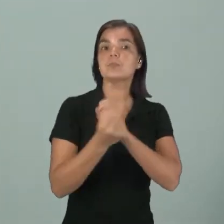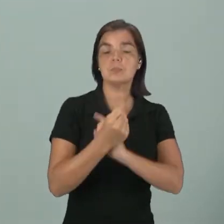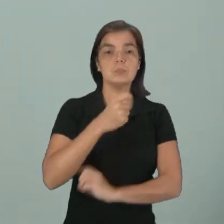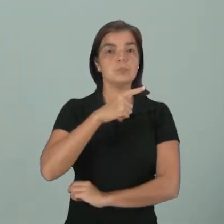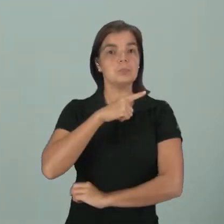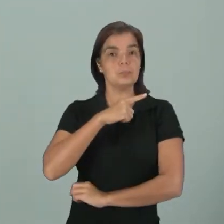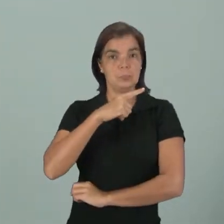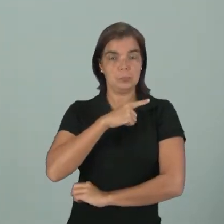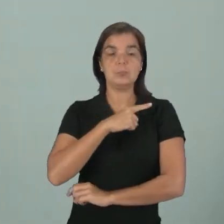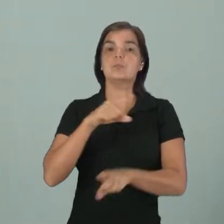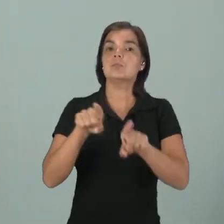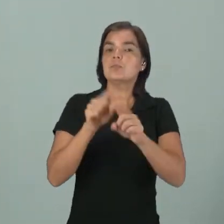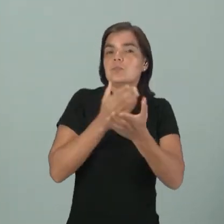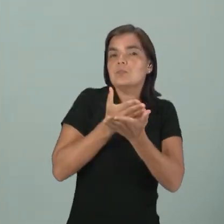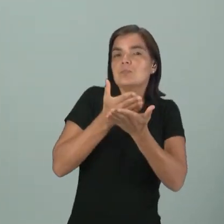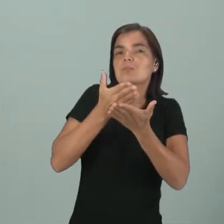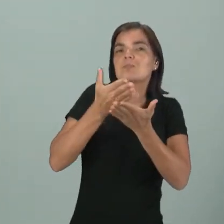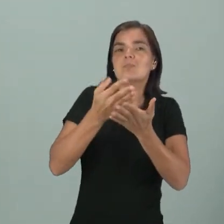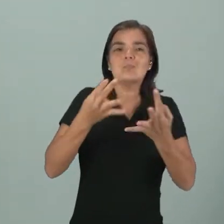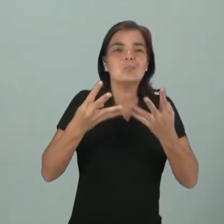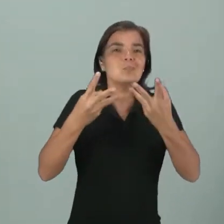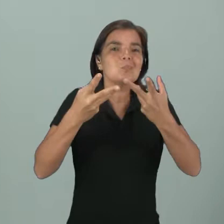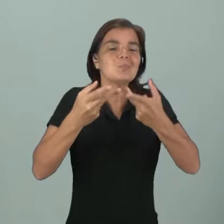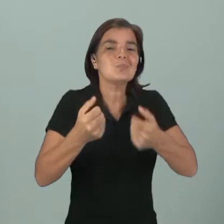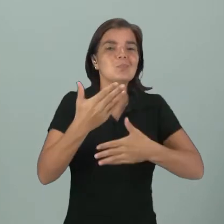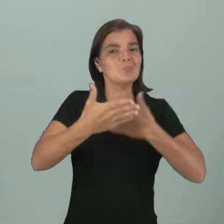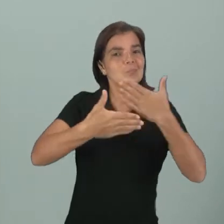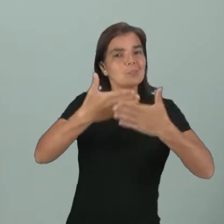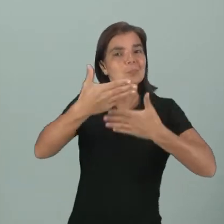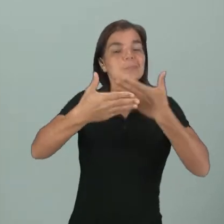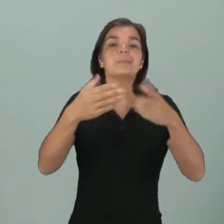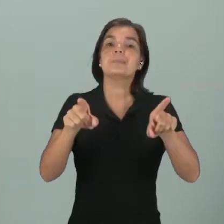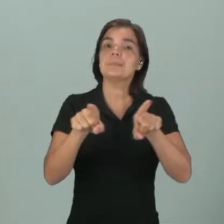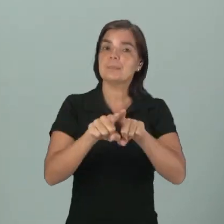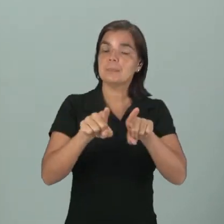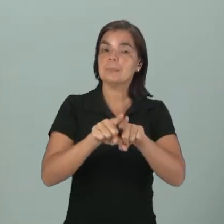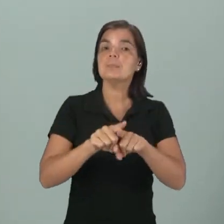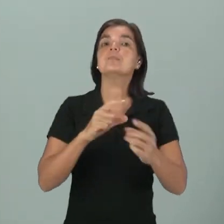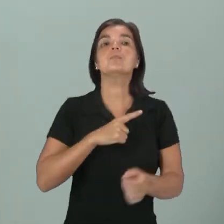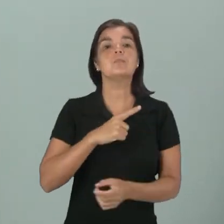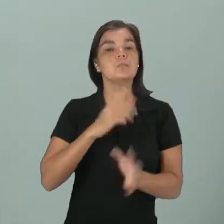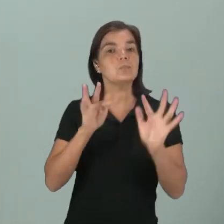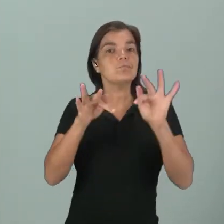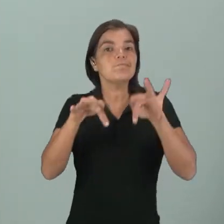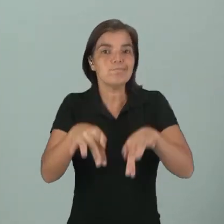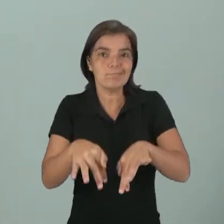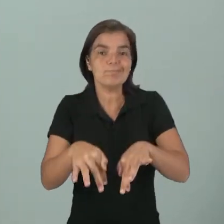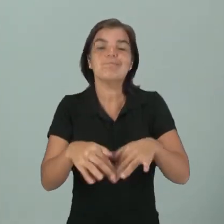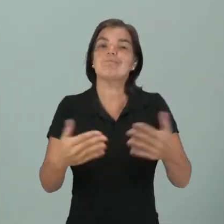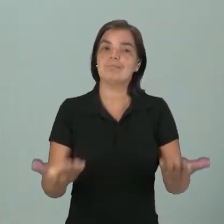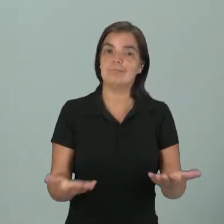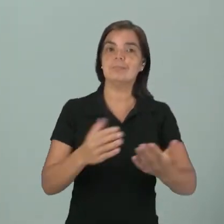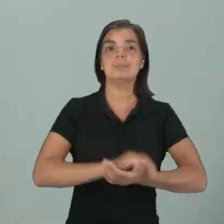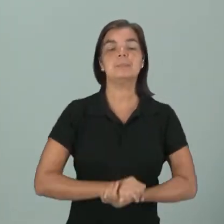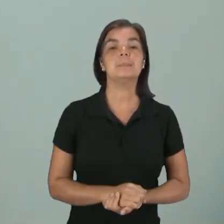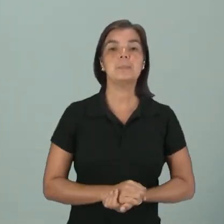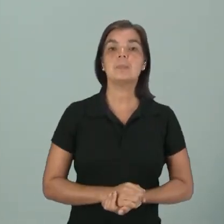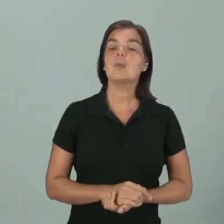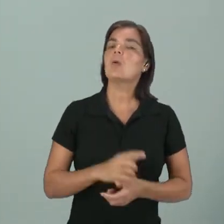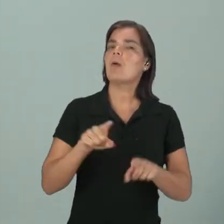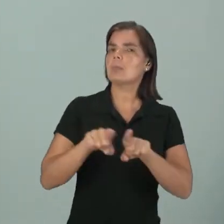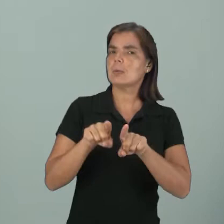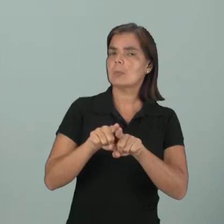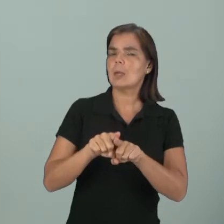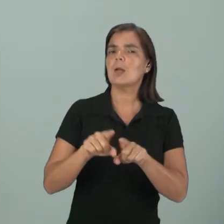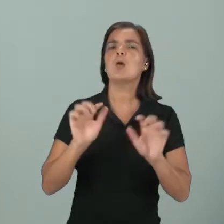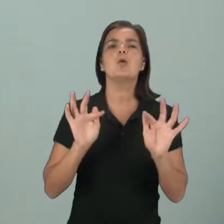que teve a sua gênese, que teve todo o seu desenvolvimento e auge, mas também teve o seu declínio.